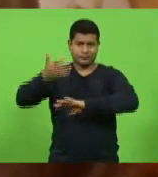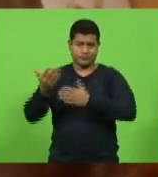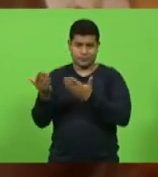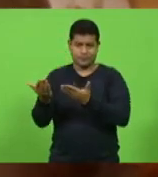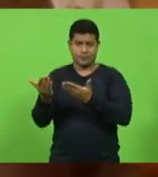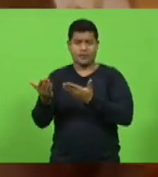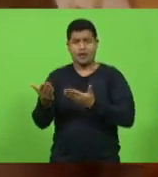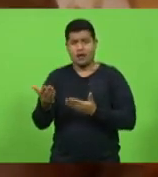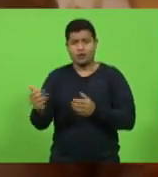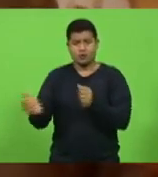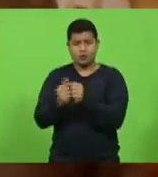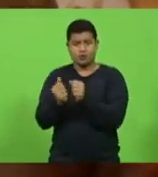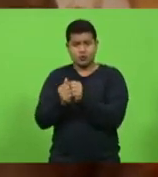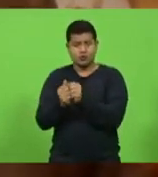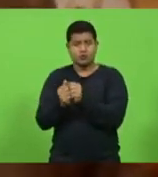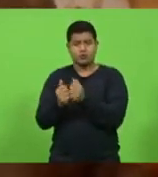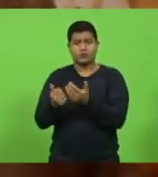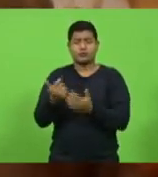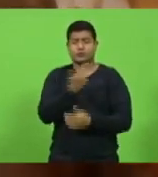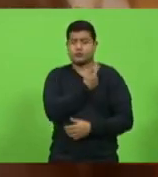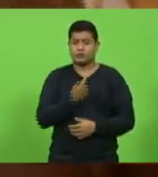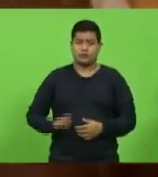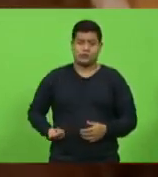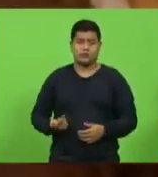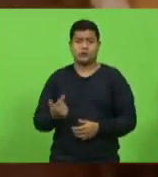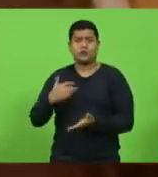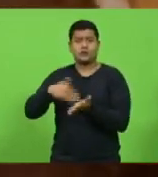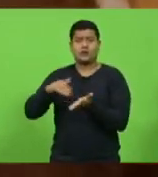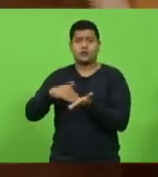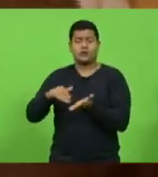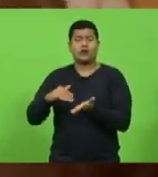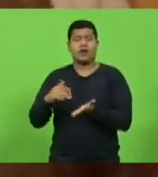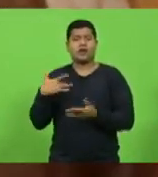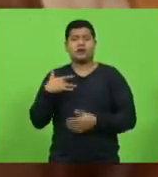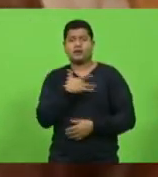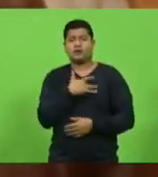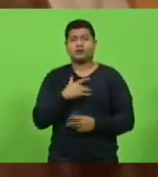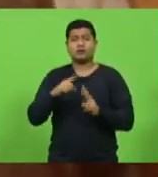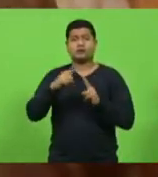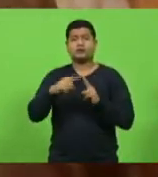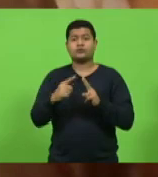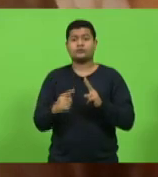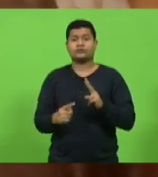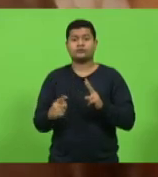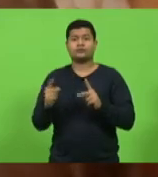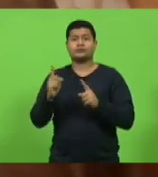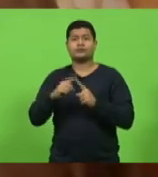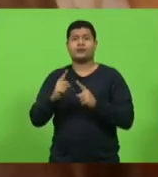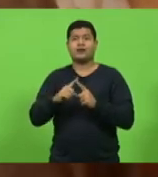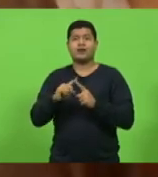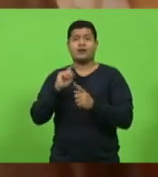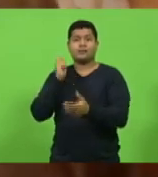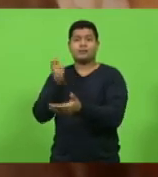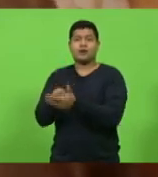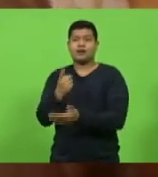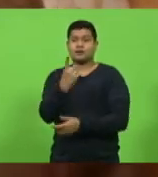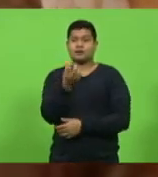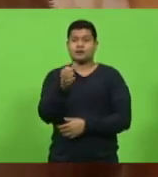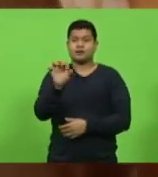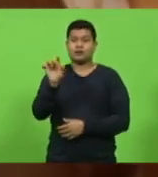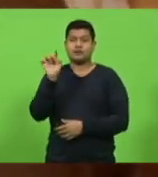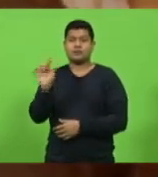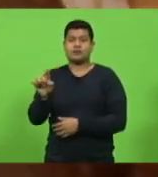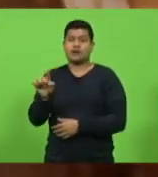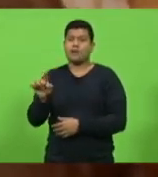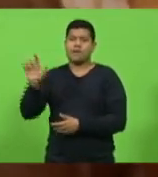e secretário de Saúde dizem que, dois pontos, abre aspas, quem paga 160 mil não recebe,